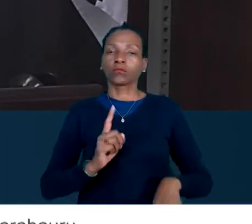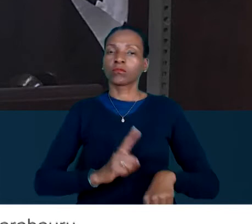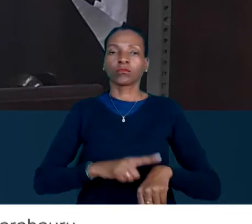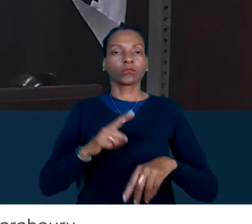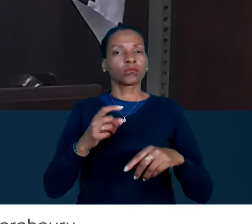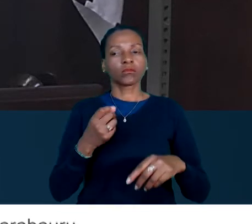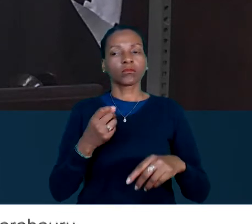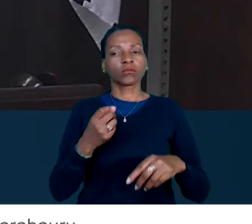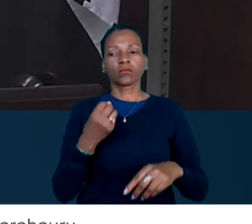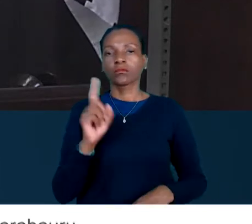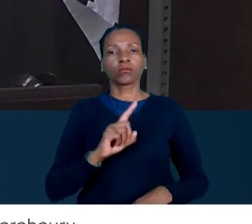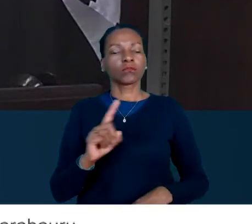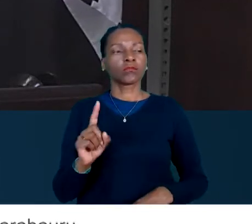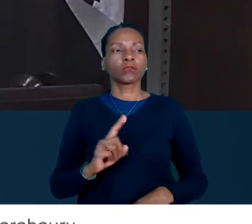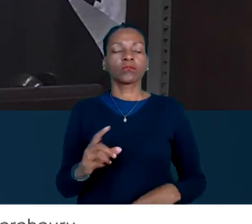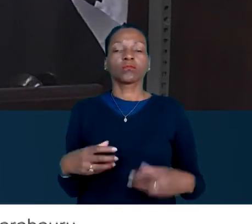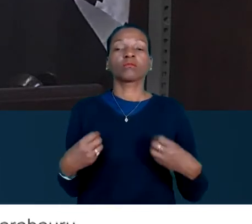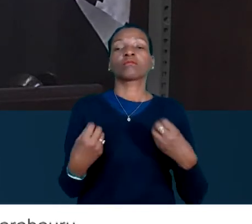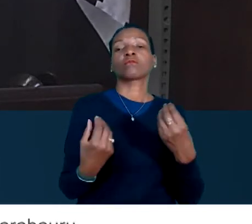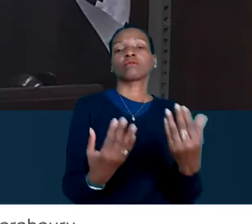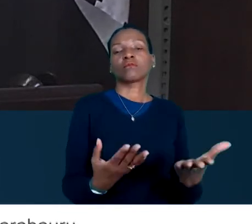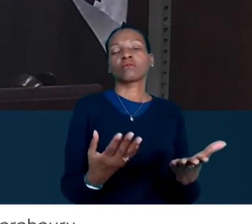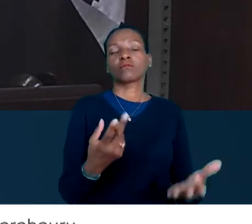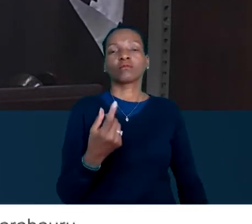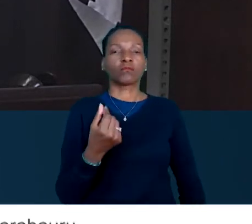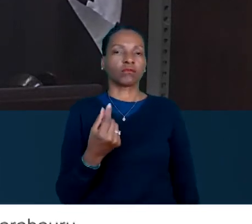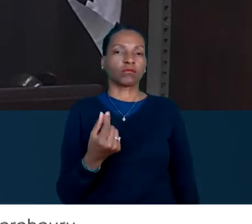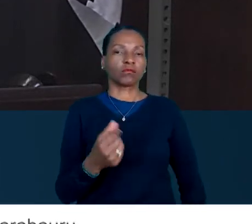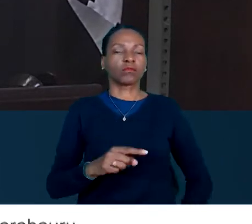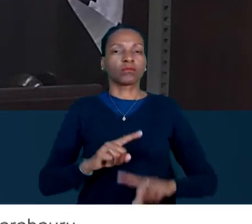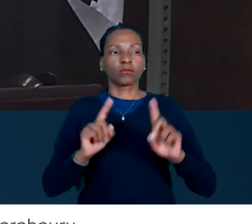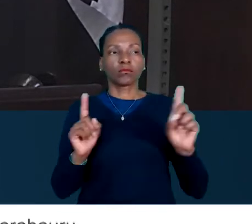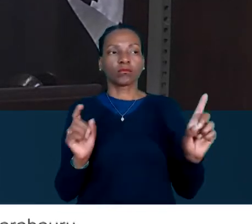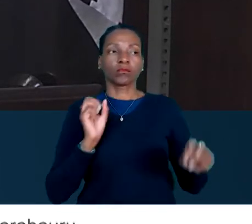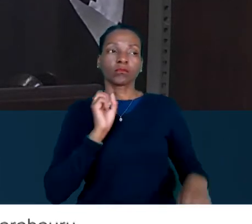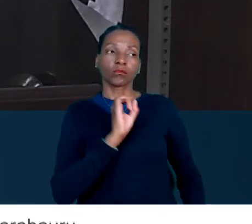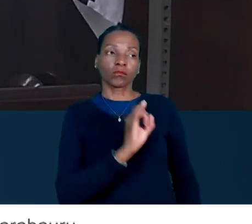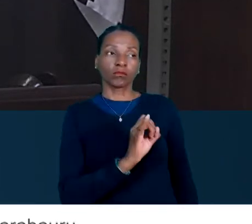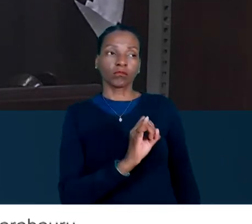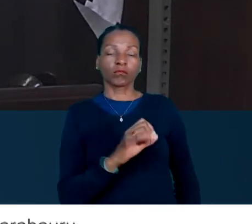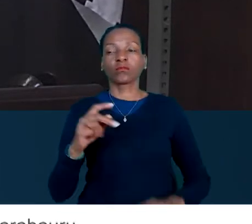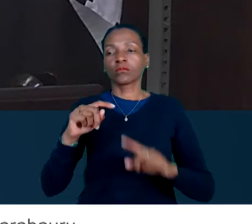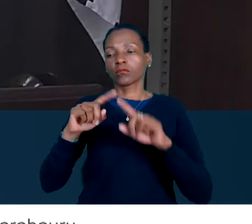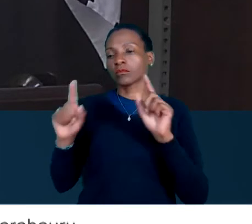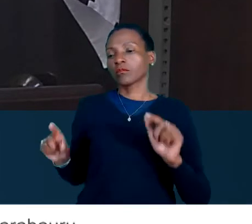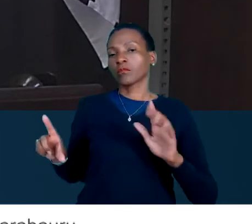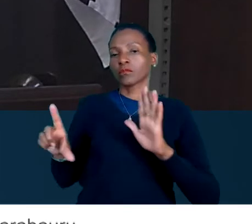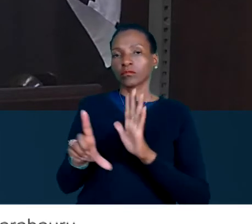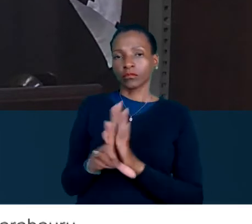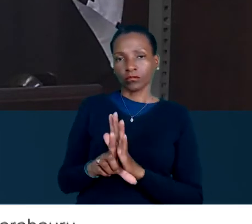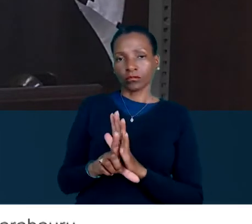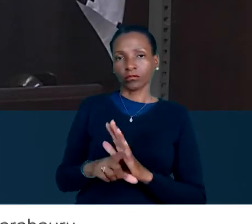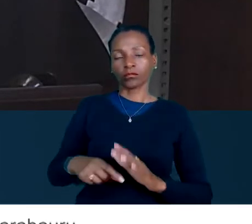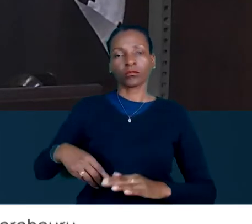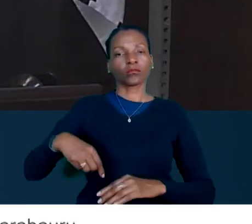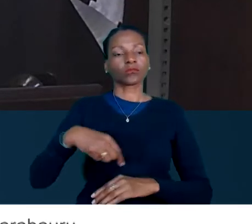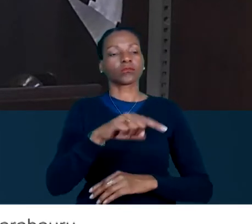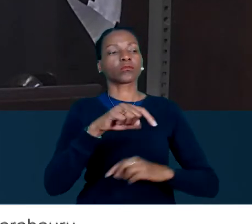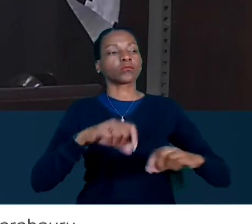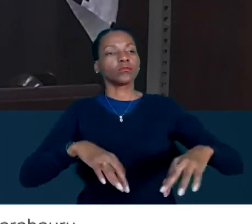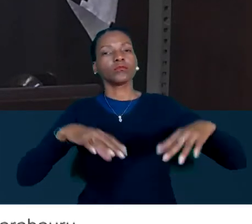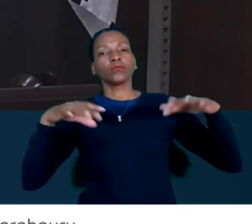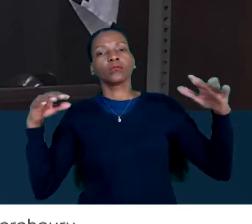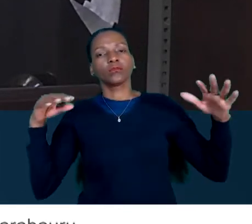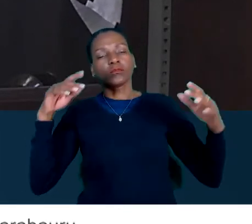concedido mas se por ventura esse projeto de lei for a plenário ea decisão dos vereadores